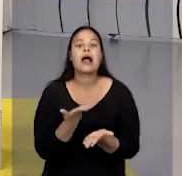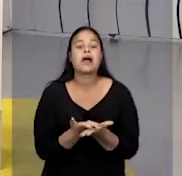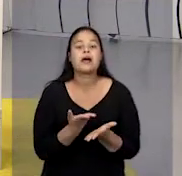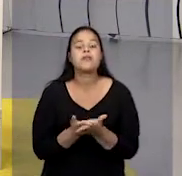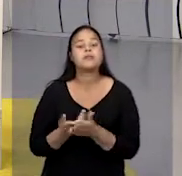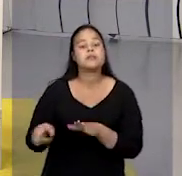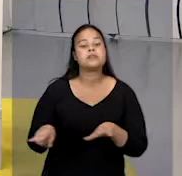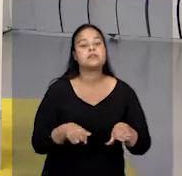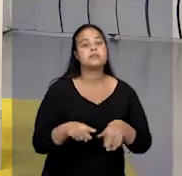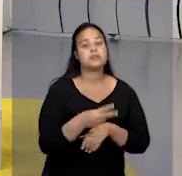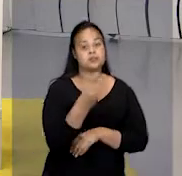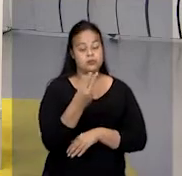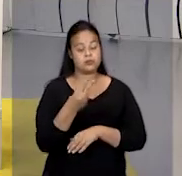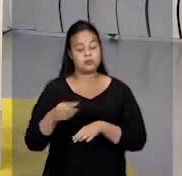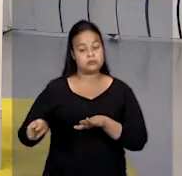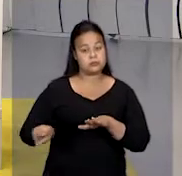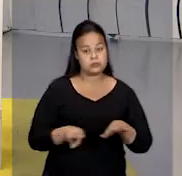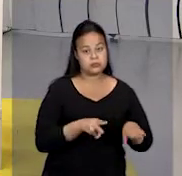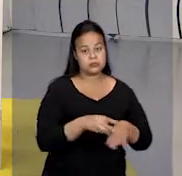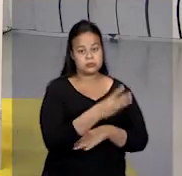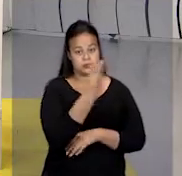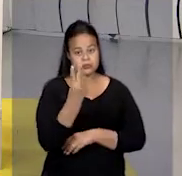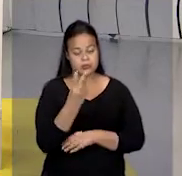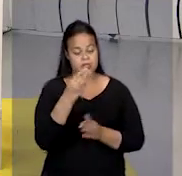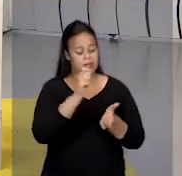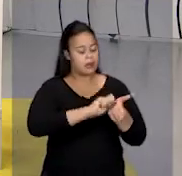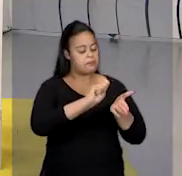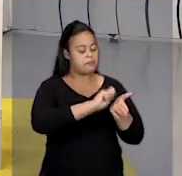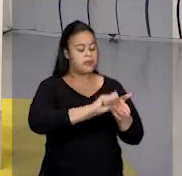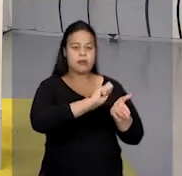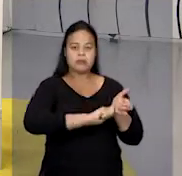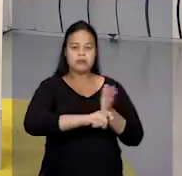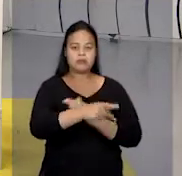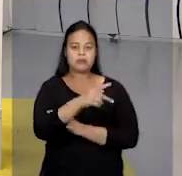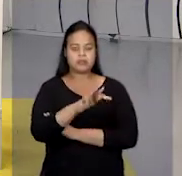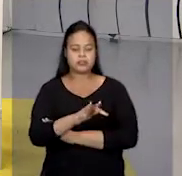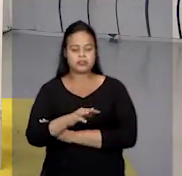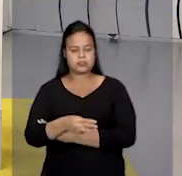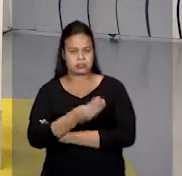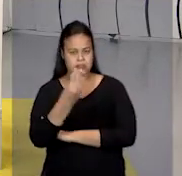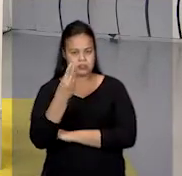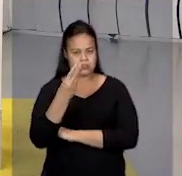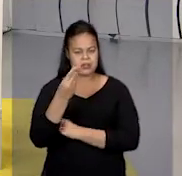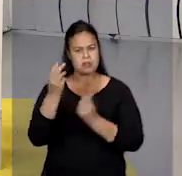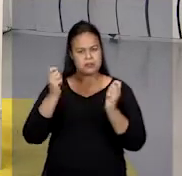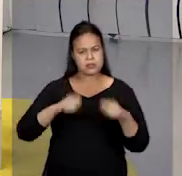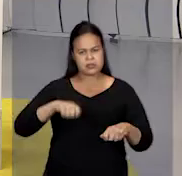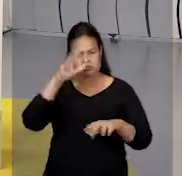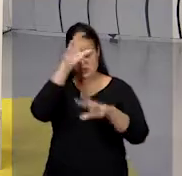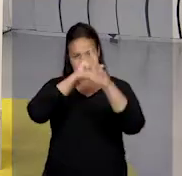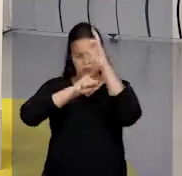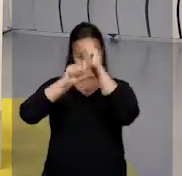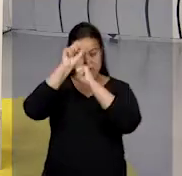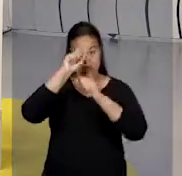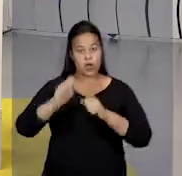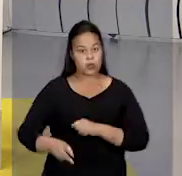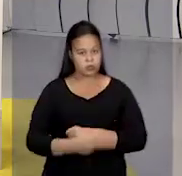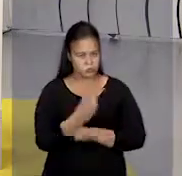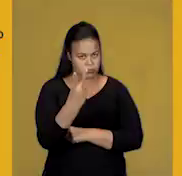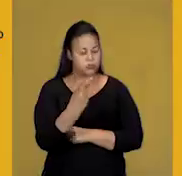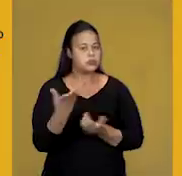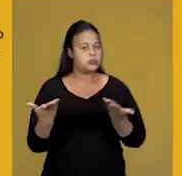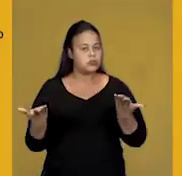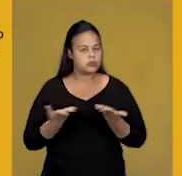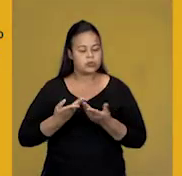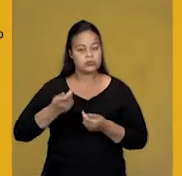semana 2 e a semana 3 do PET 3. Então, vamos lá? As habilidades que a gente vai trabalhar serão duas.